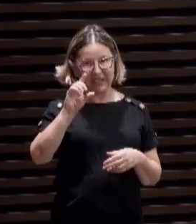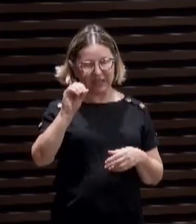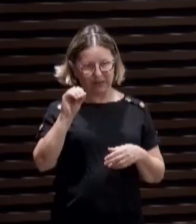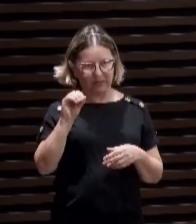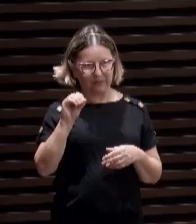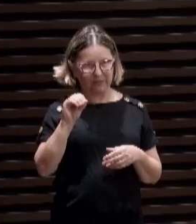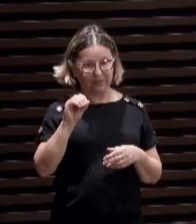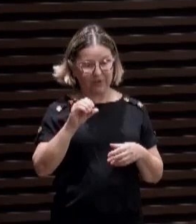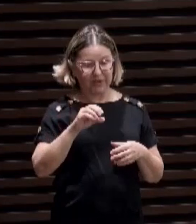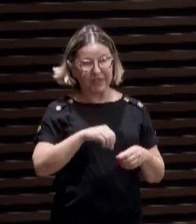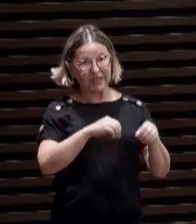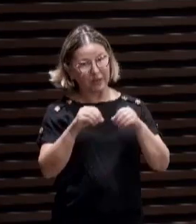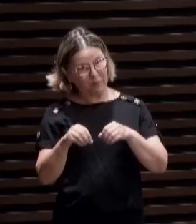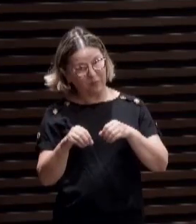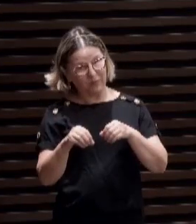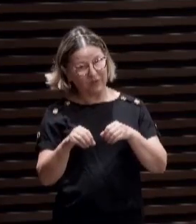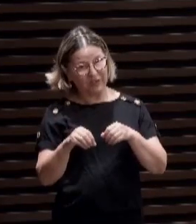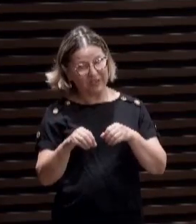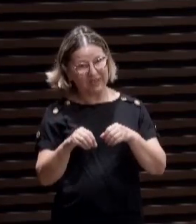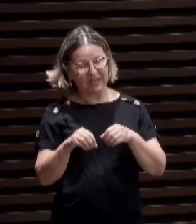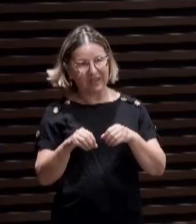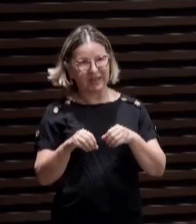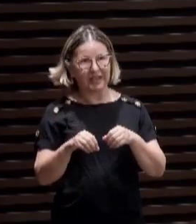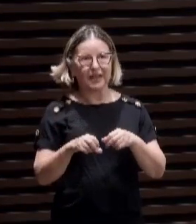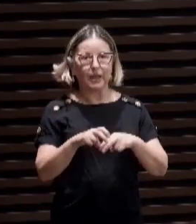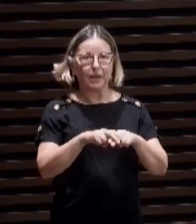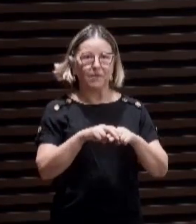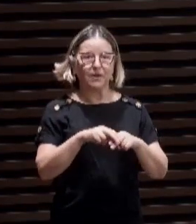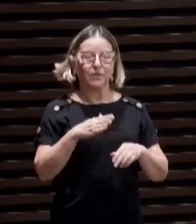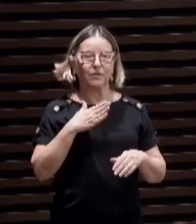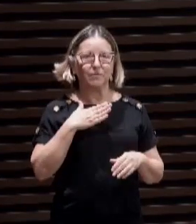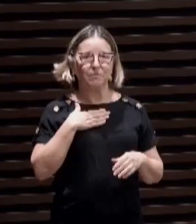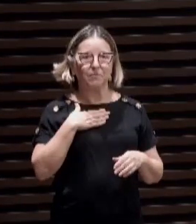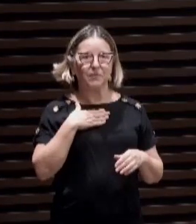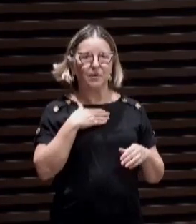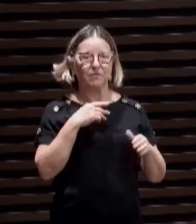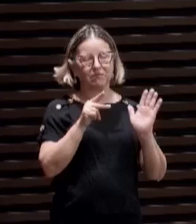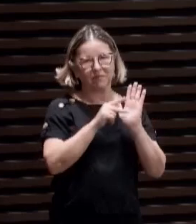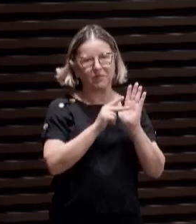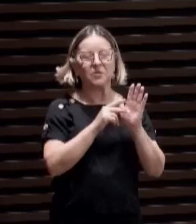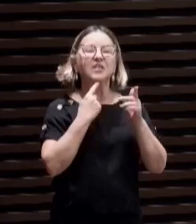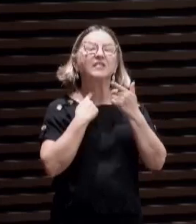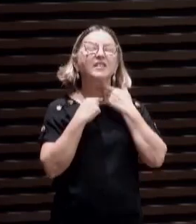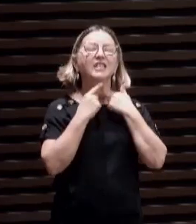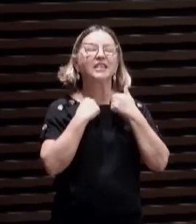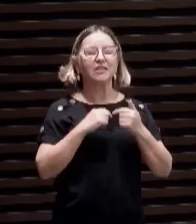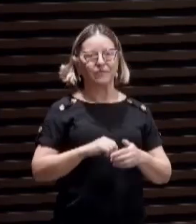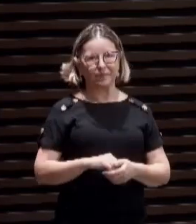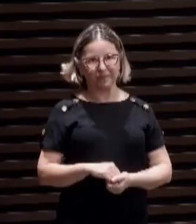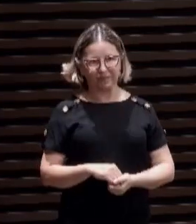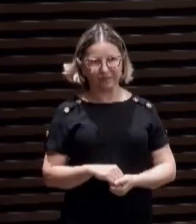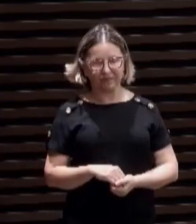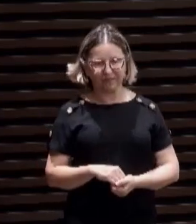minhas crenças. É um relativismo que eu quero falar um pouquinho daqui a pouco para vocês. Mas vejam,